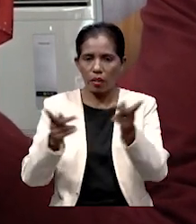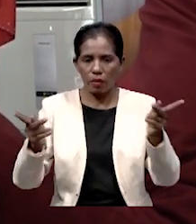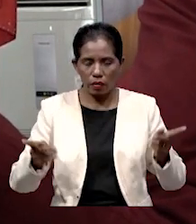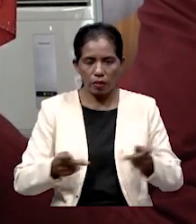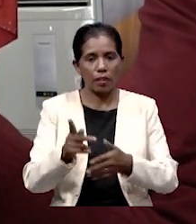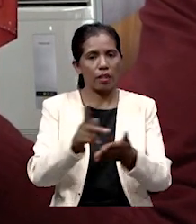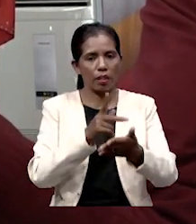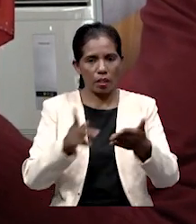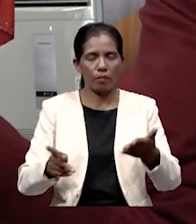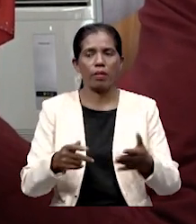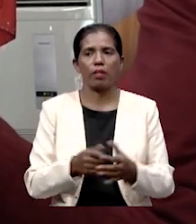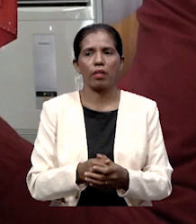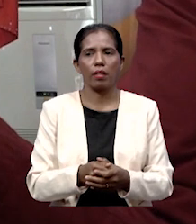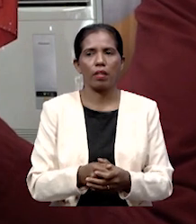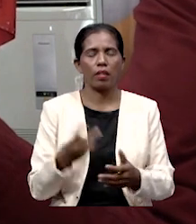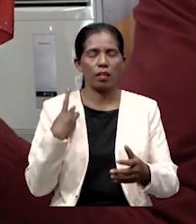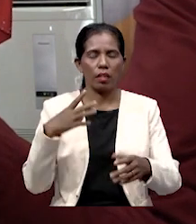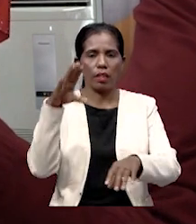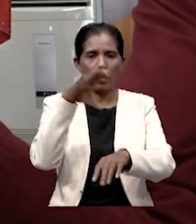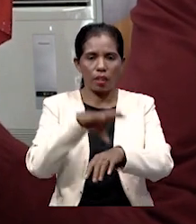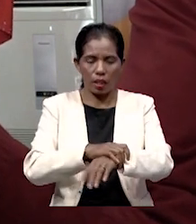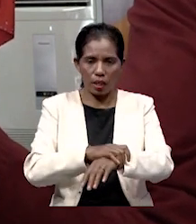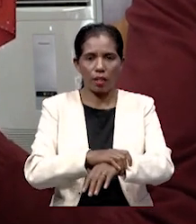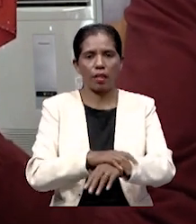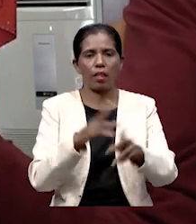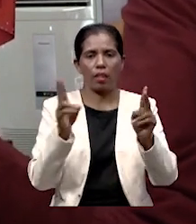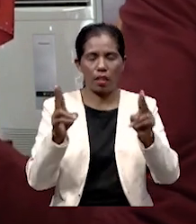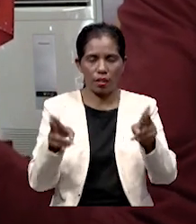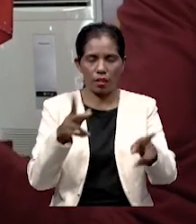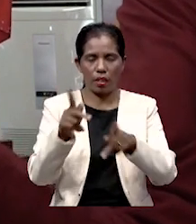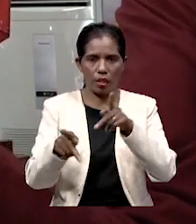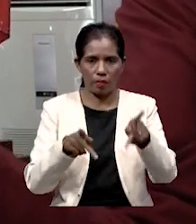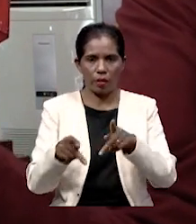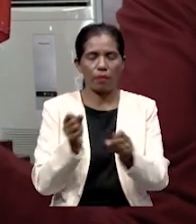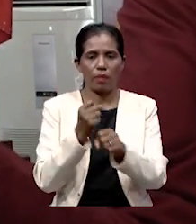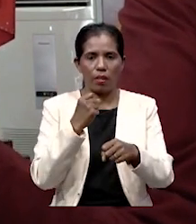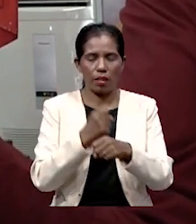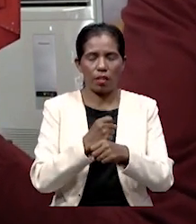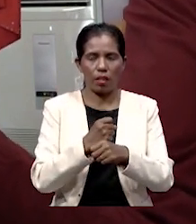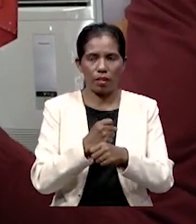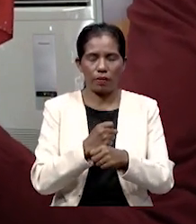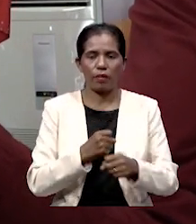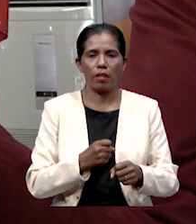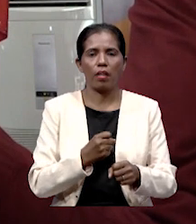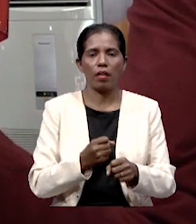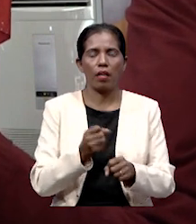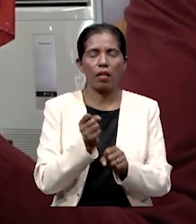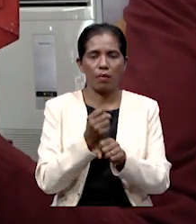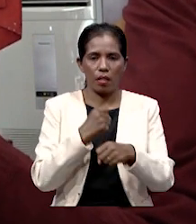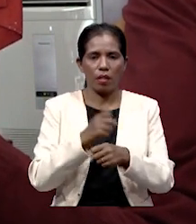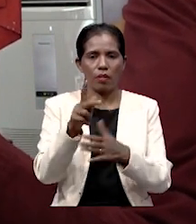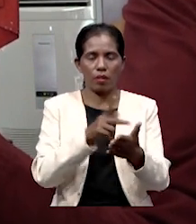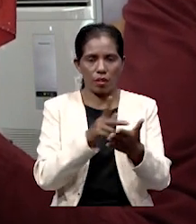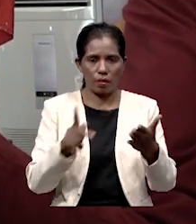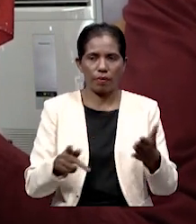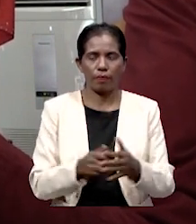crime ni tertangkap tangan flagrante delito ni kita consegue identifica autor do crime e menebe prática crime